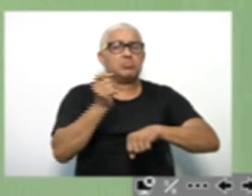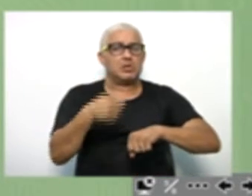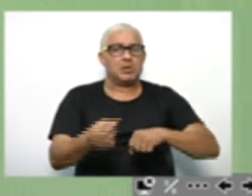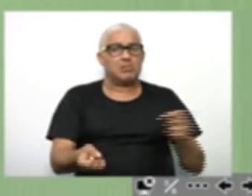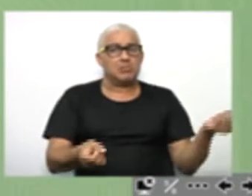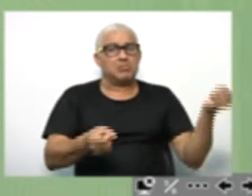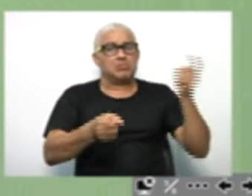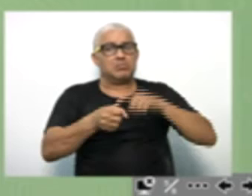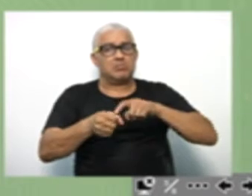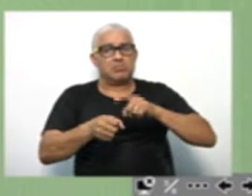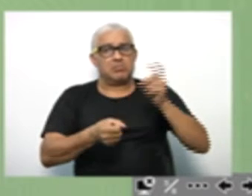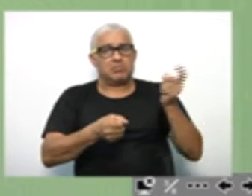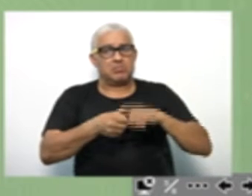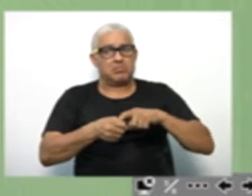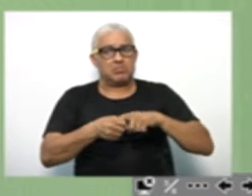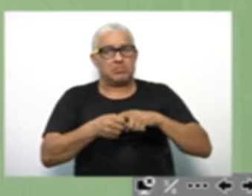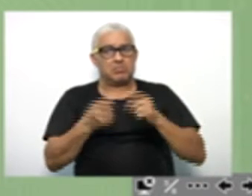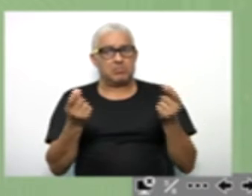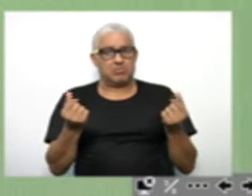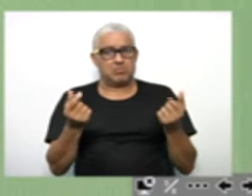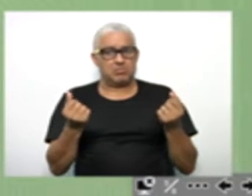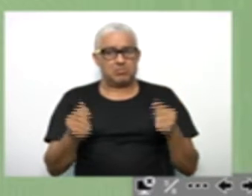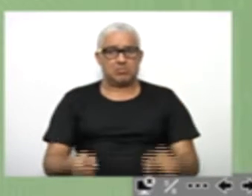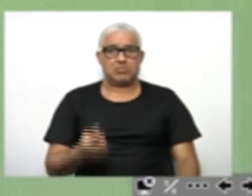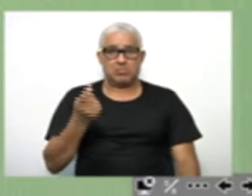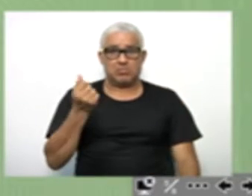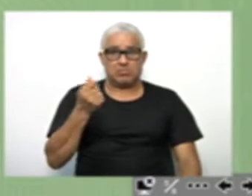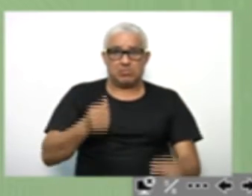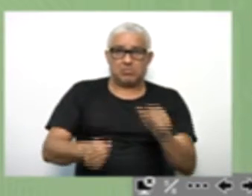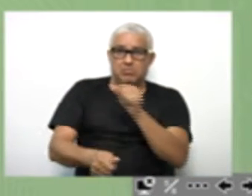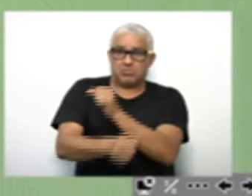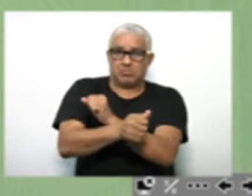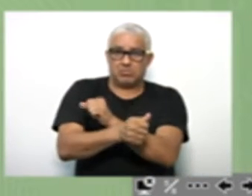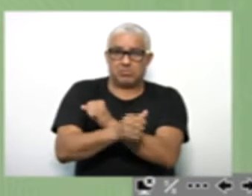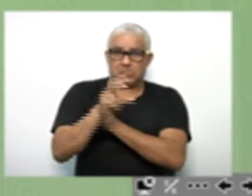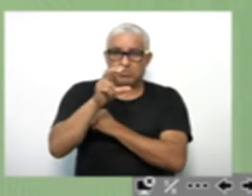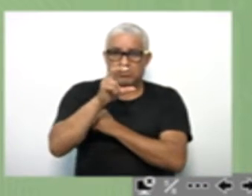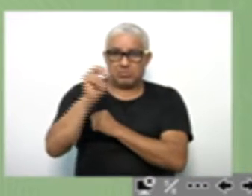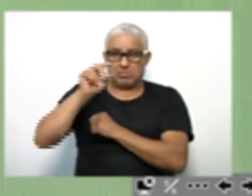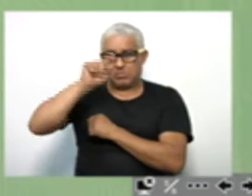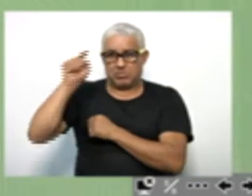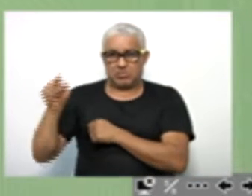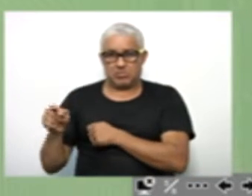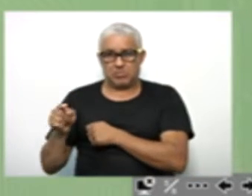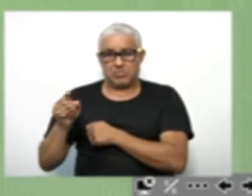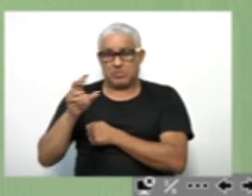bolso? Faço o investimento, parte 500